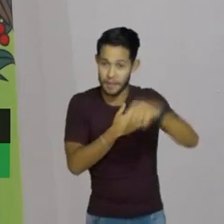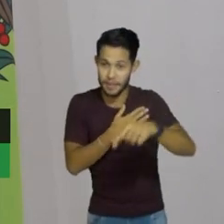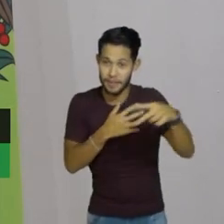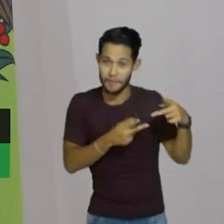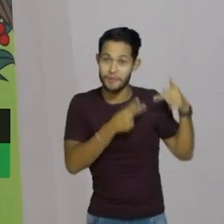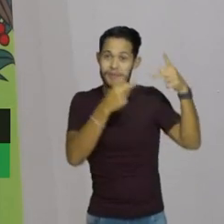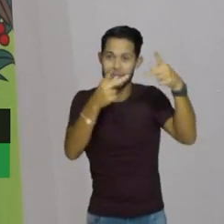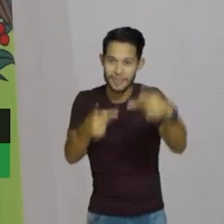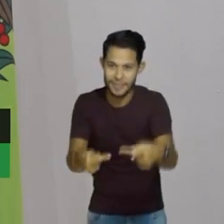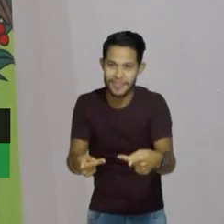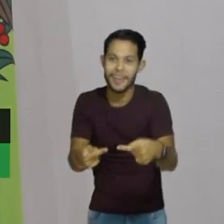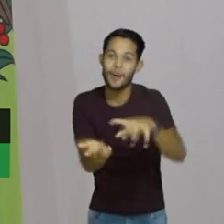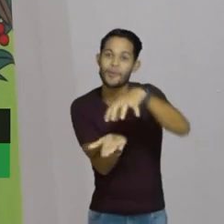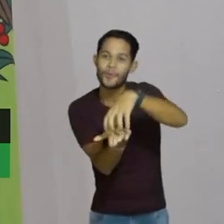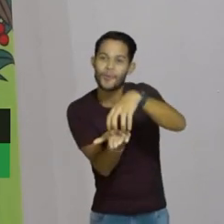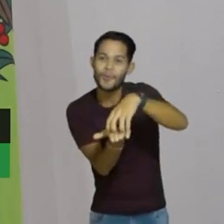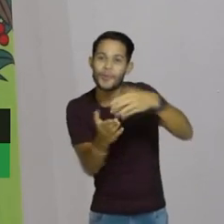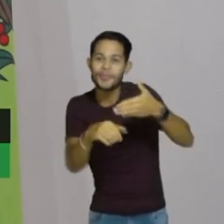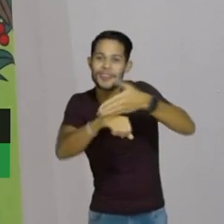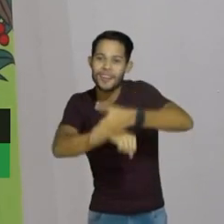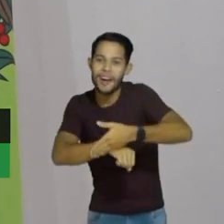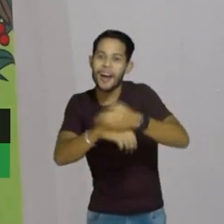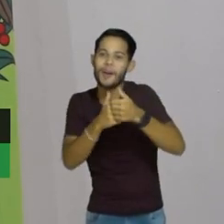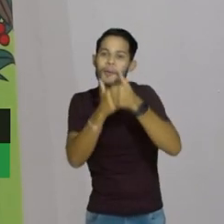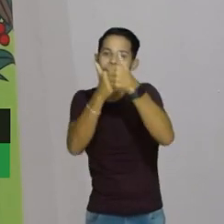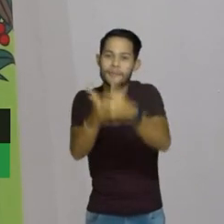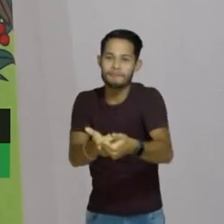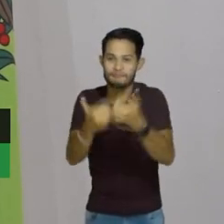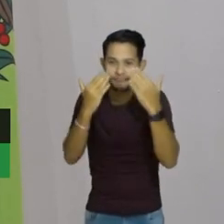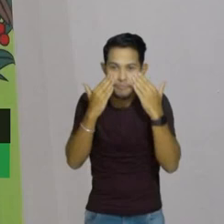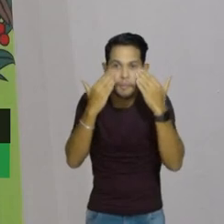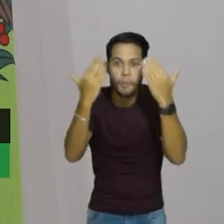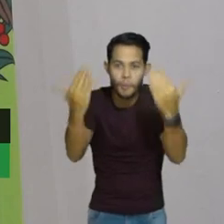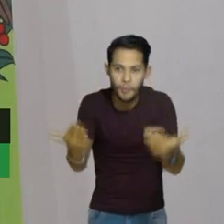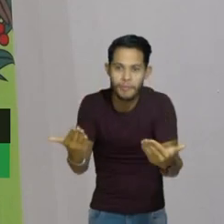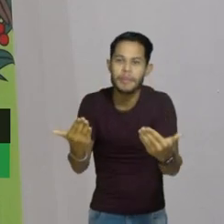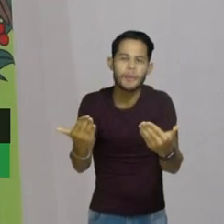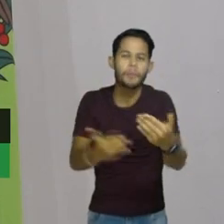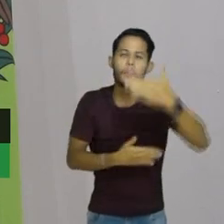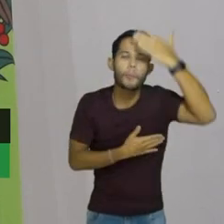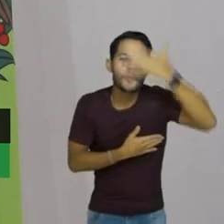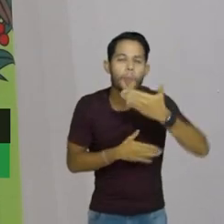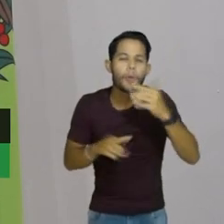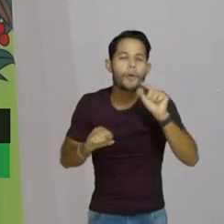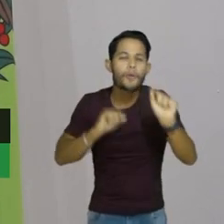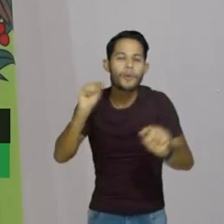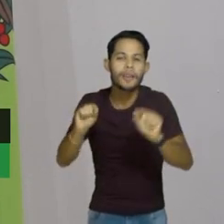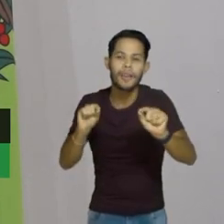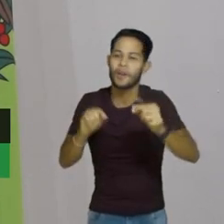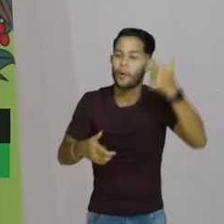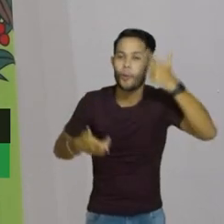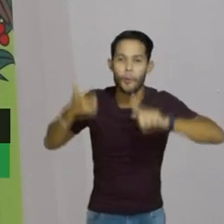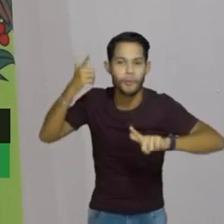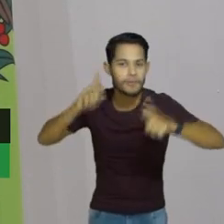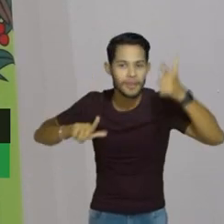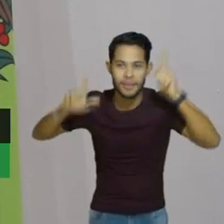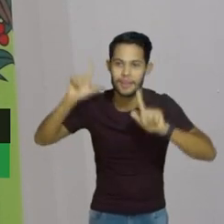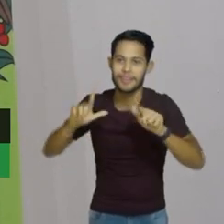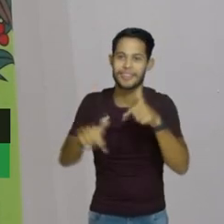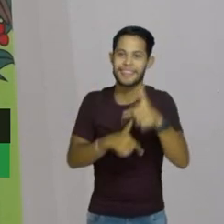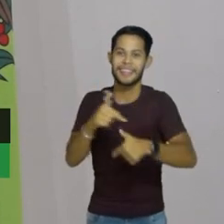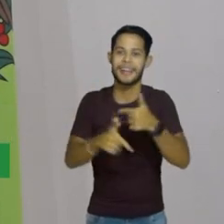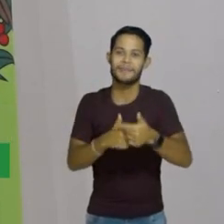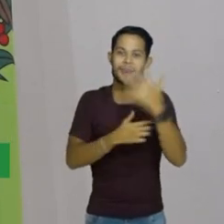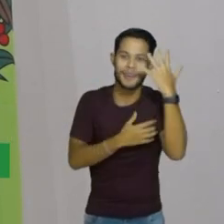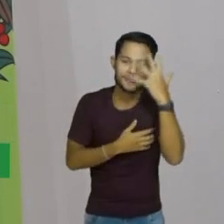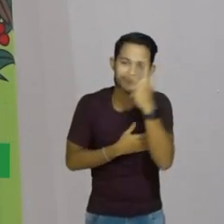hall, possam acompanhar, então, essa mostra que evidencia a todos esses ganhos e a todo esse belo trabalho. Fica aqui o registro